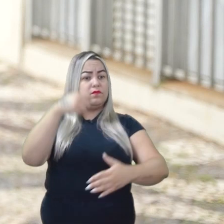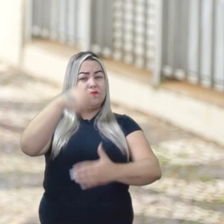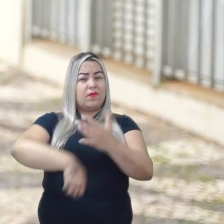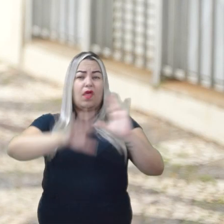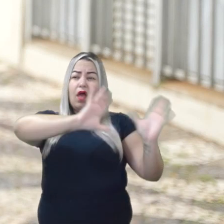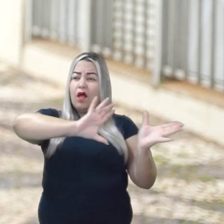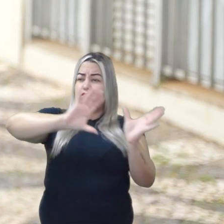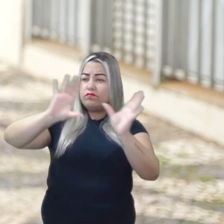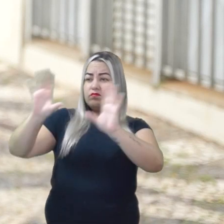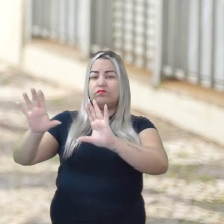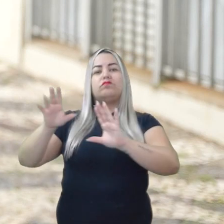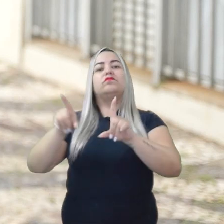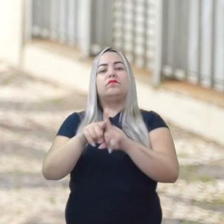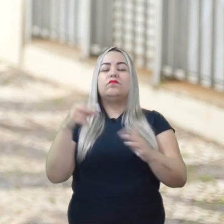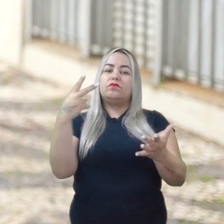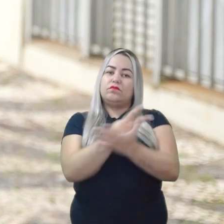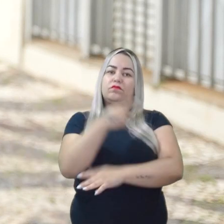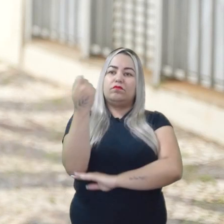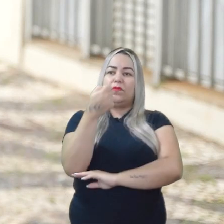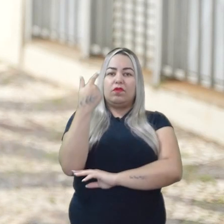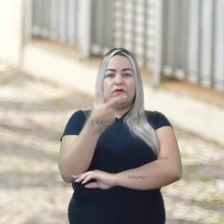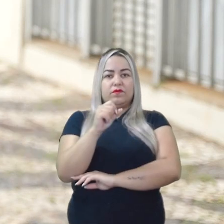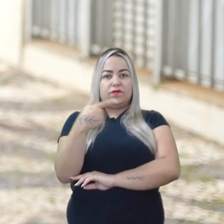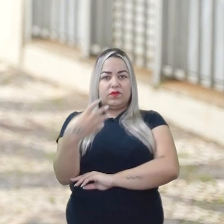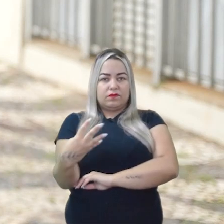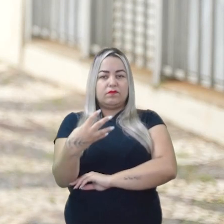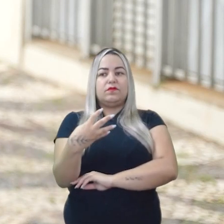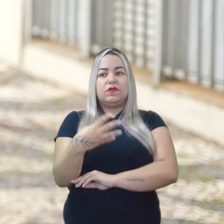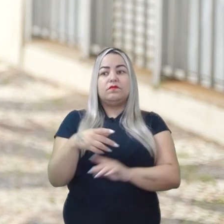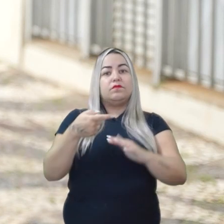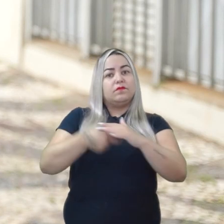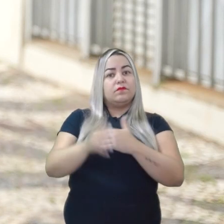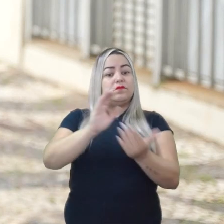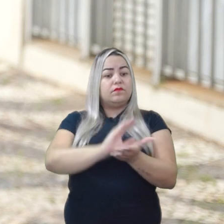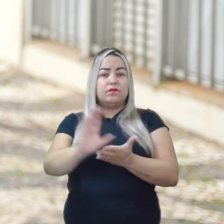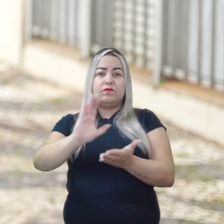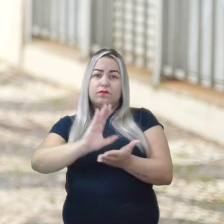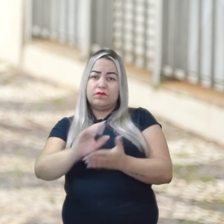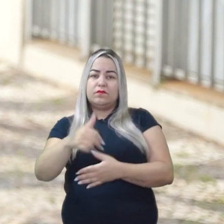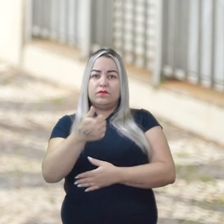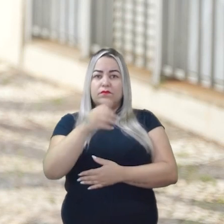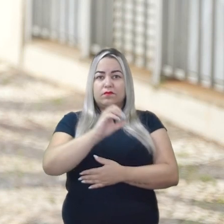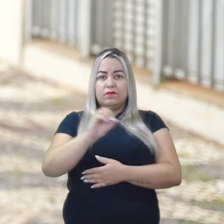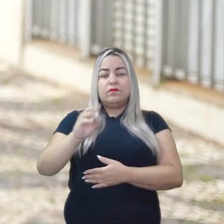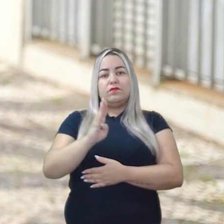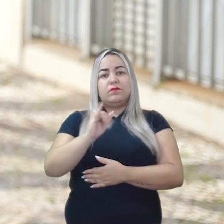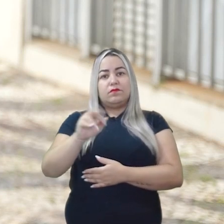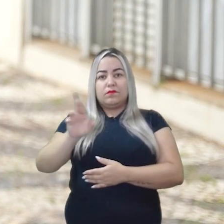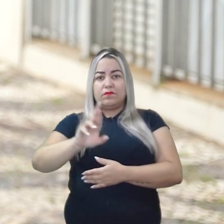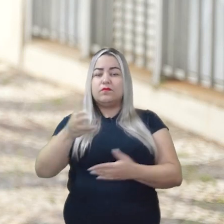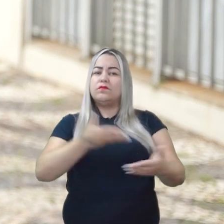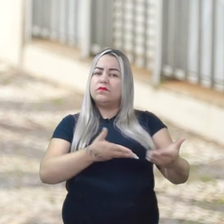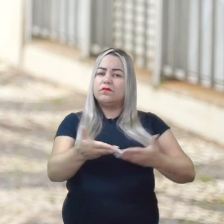para enfrentar a crise climática que atingiu o Rio Grande do Sul em 2024. Com investimentos que ultrapassaram 100 bilhões